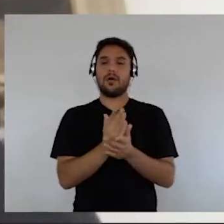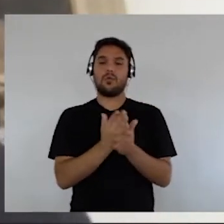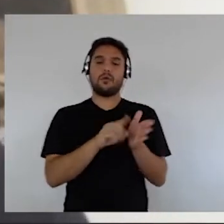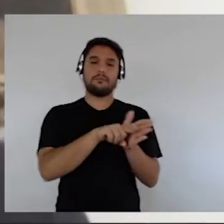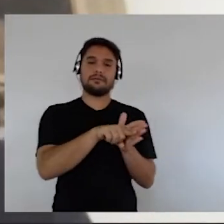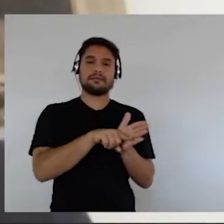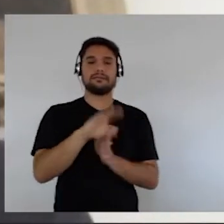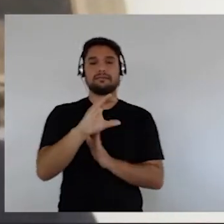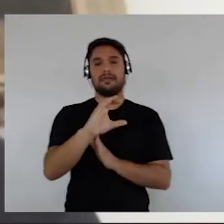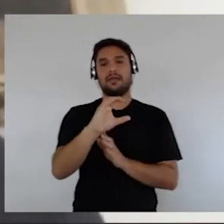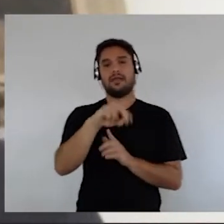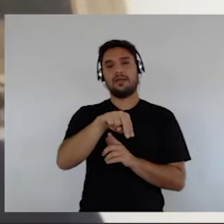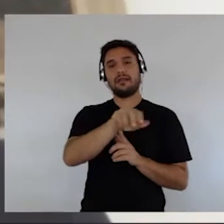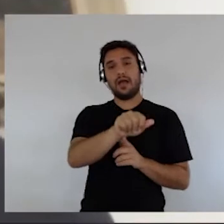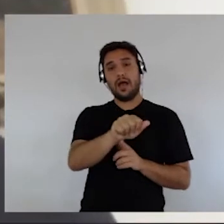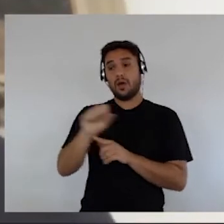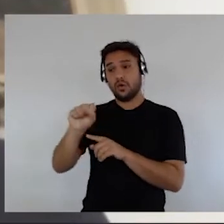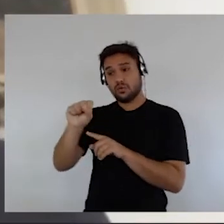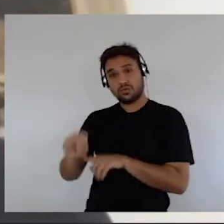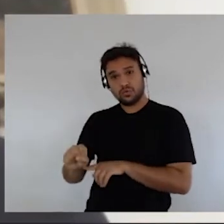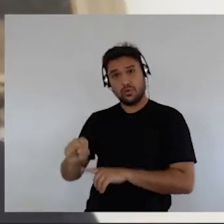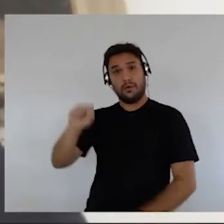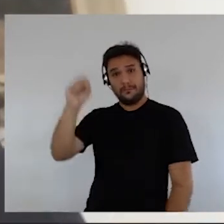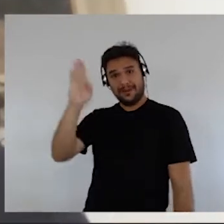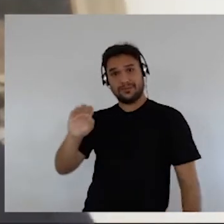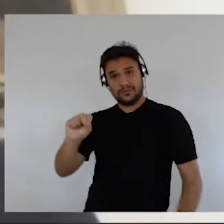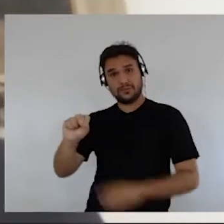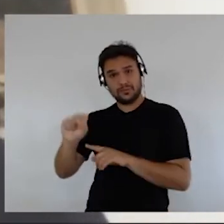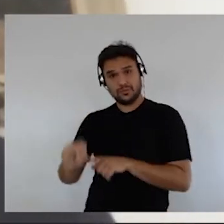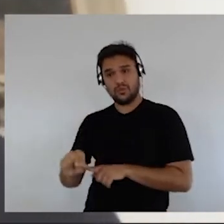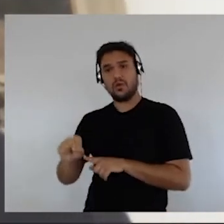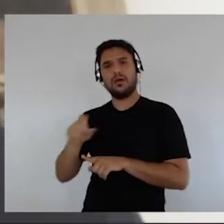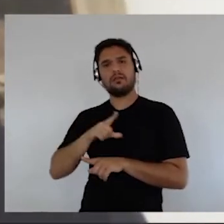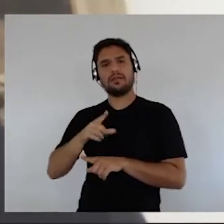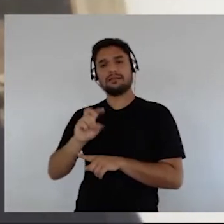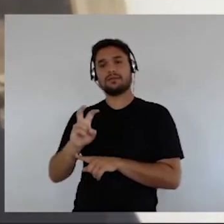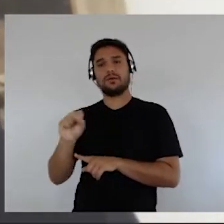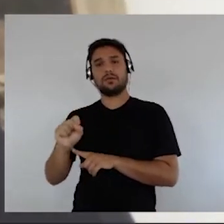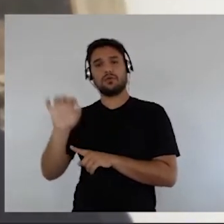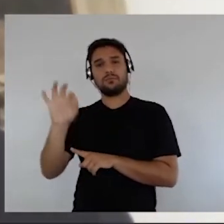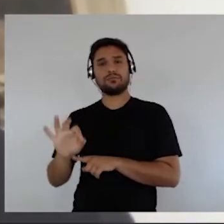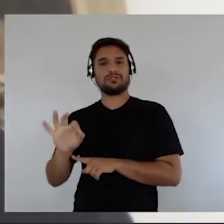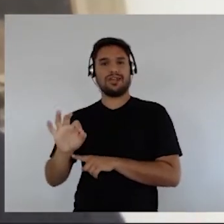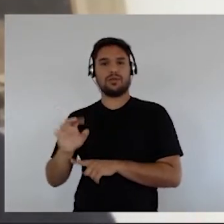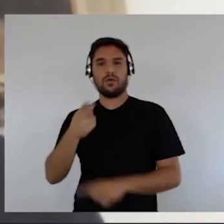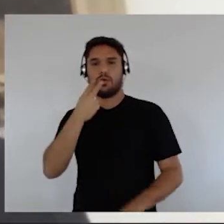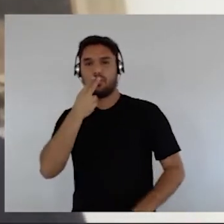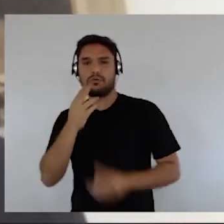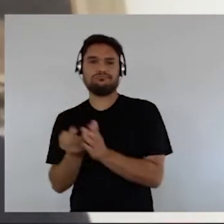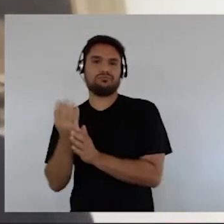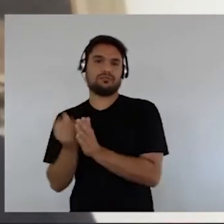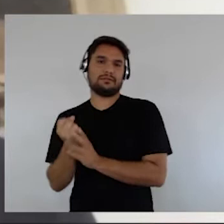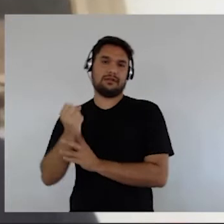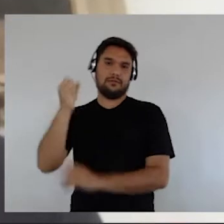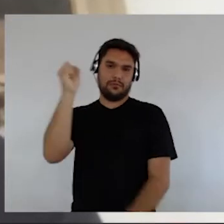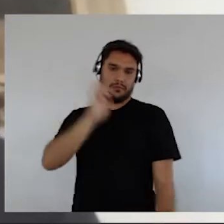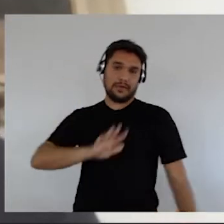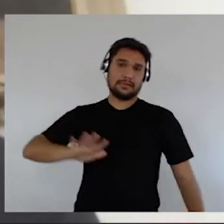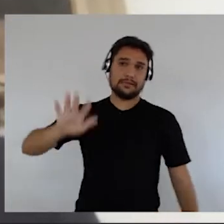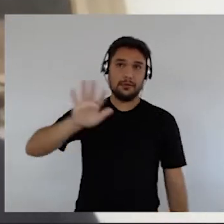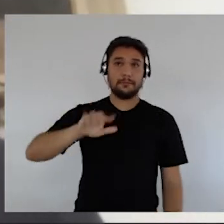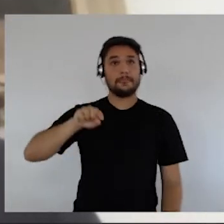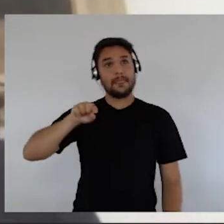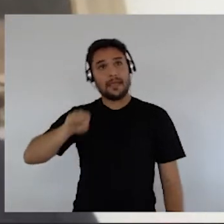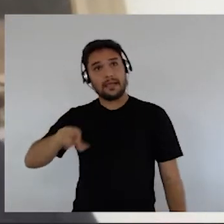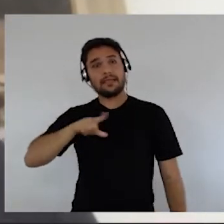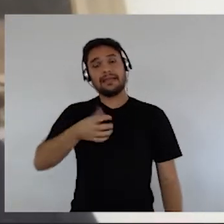pela CNA, o sul do Brasil concentra 98% da produção de tabaco do país, sendo que ali há